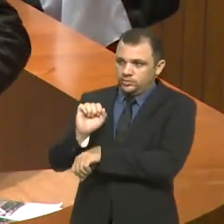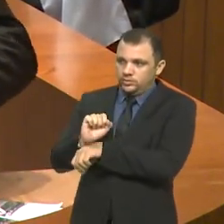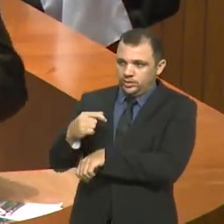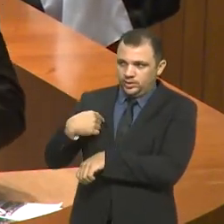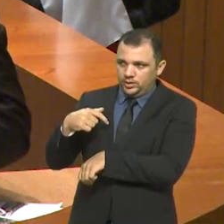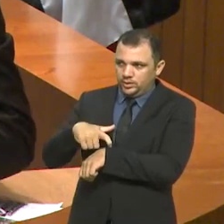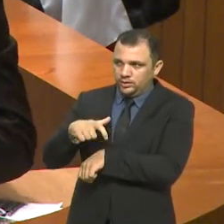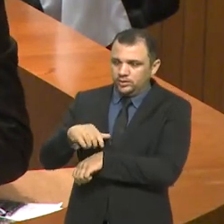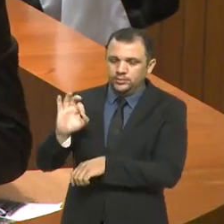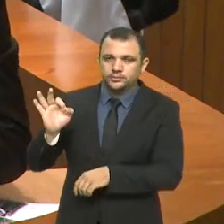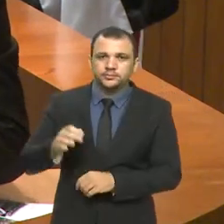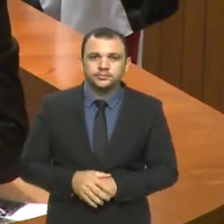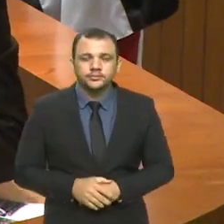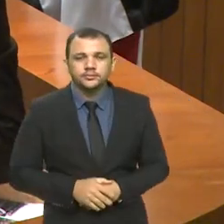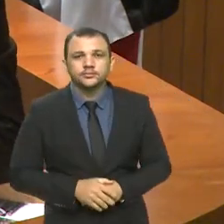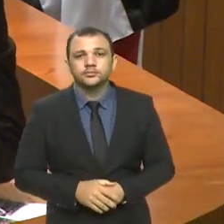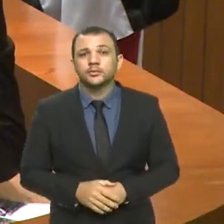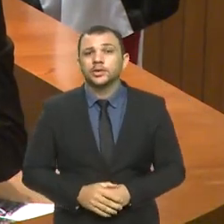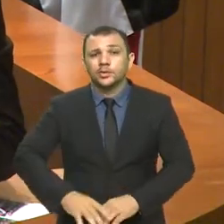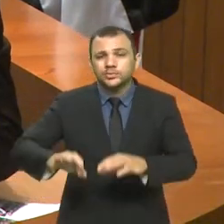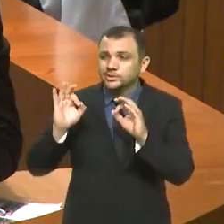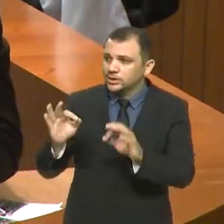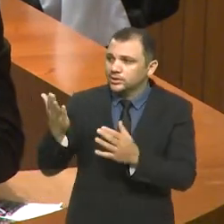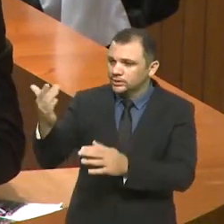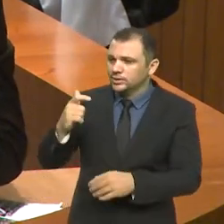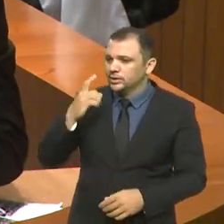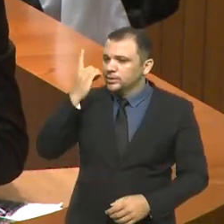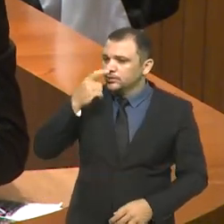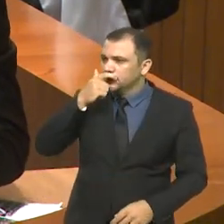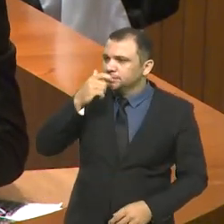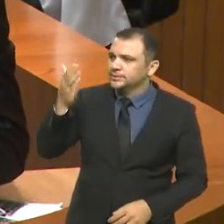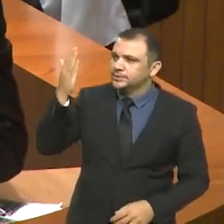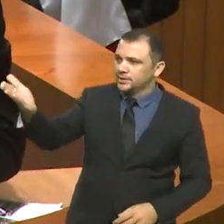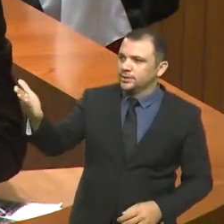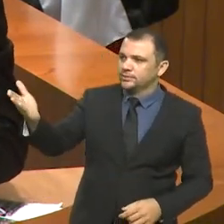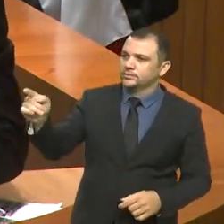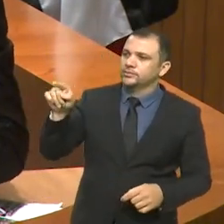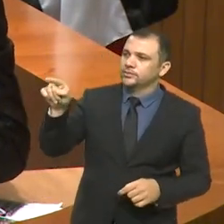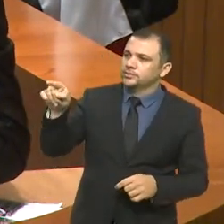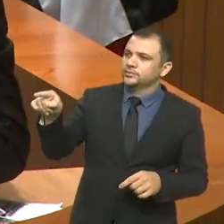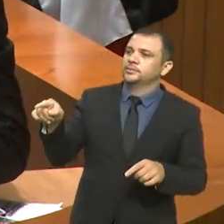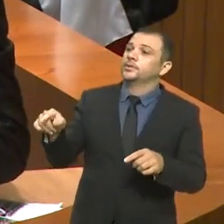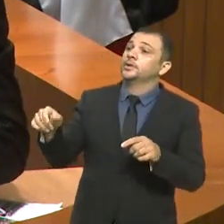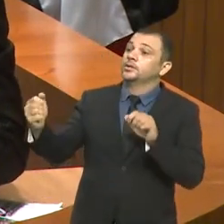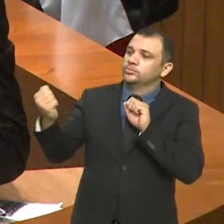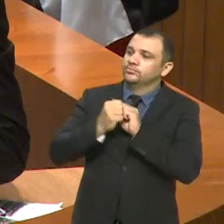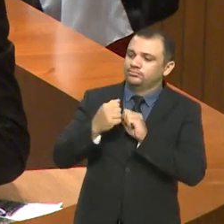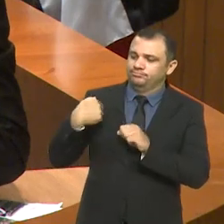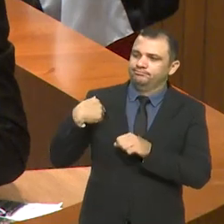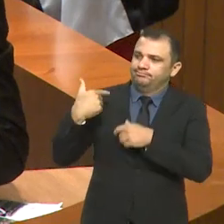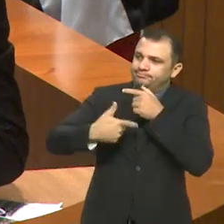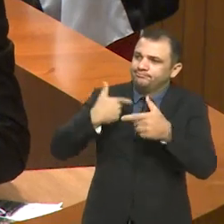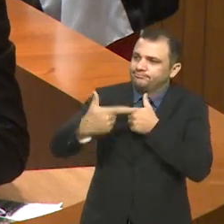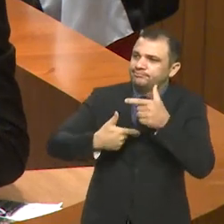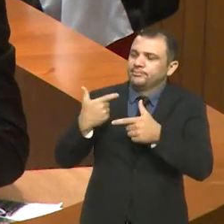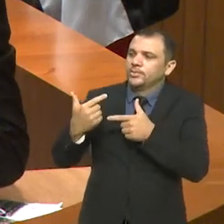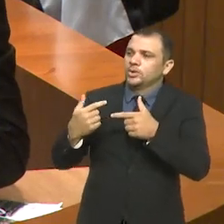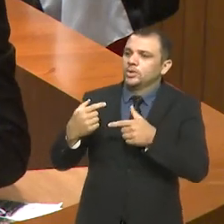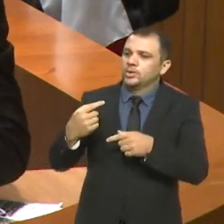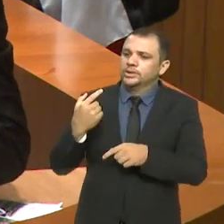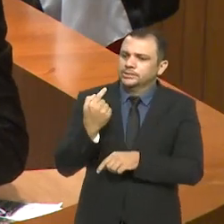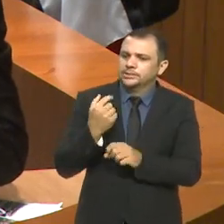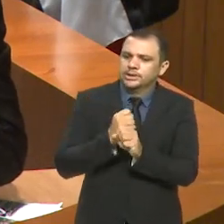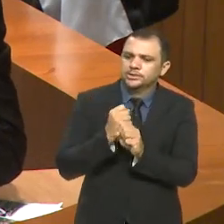Estou no tempo. E eu tenho certeza, deputado César Pires, ombrearam ao deputado Hélio, que nos últimos 7 anos e 4 meses, sempre